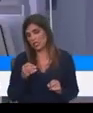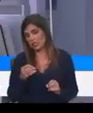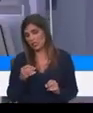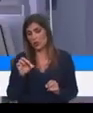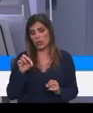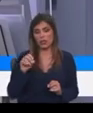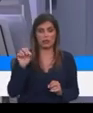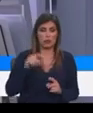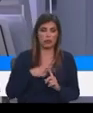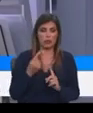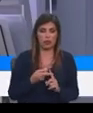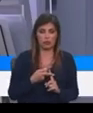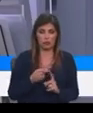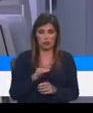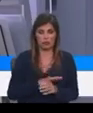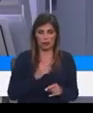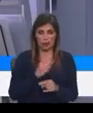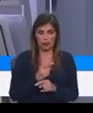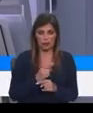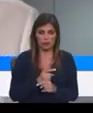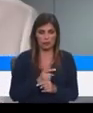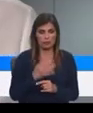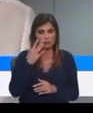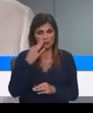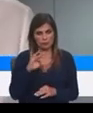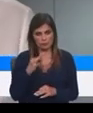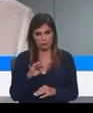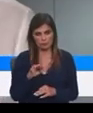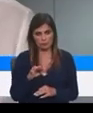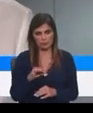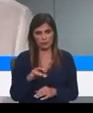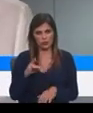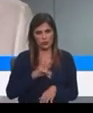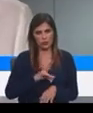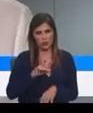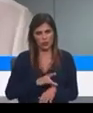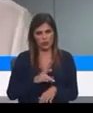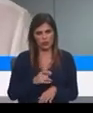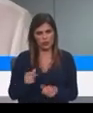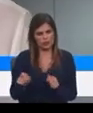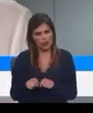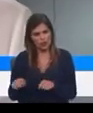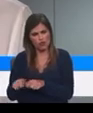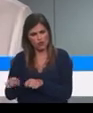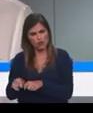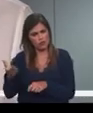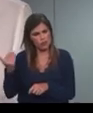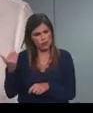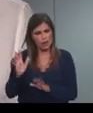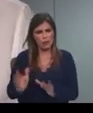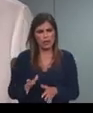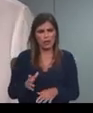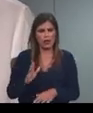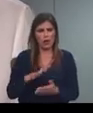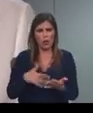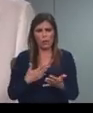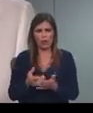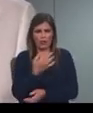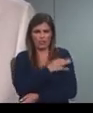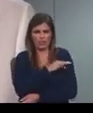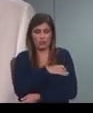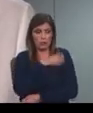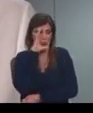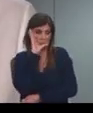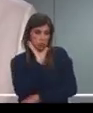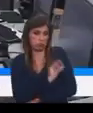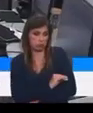ano nessa situação, normalmente com comorbilidades ou com outras patologias, com planos de vacinação que não são conhecidos